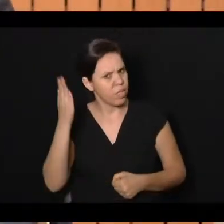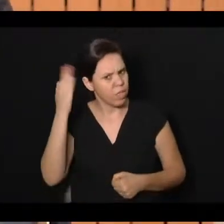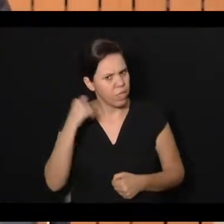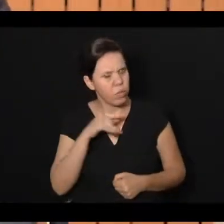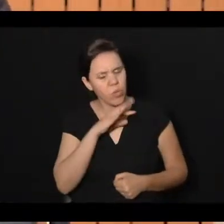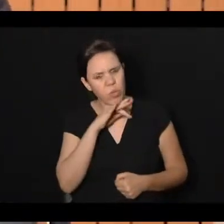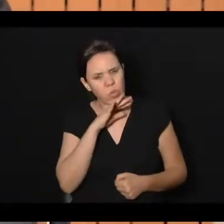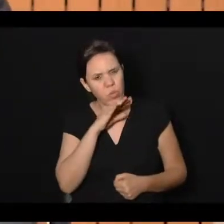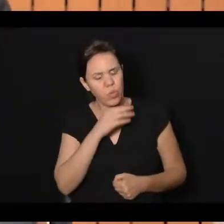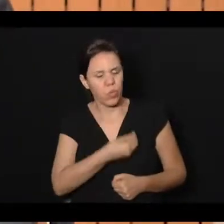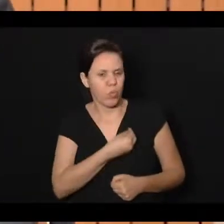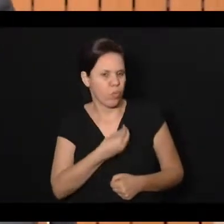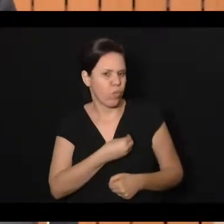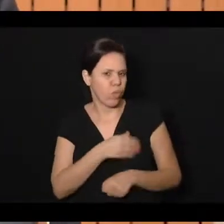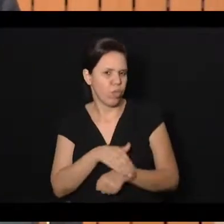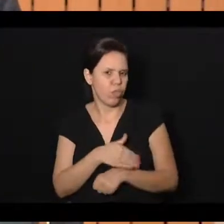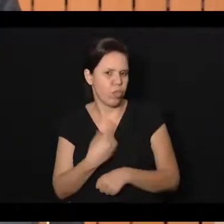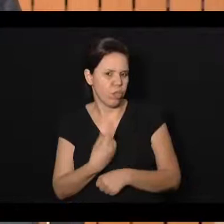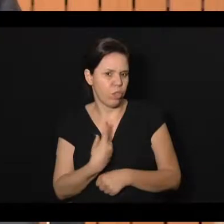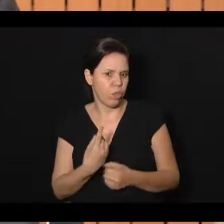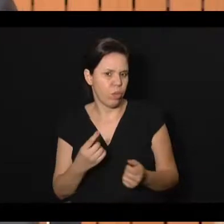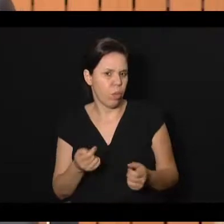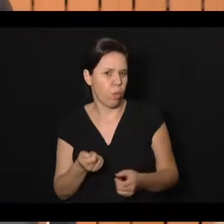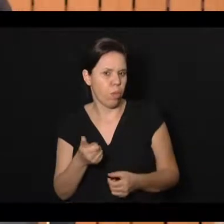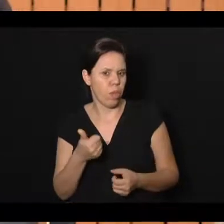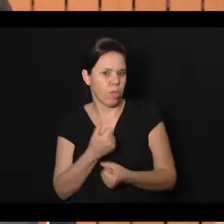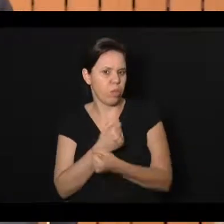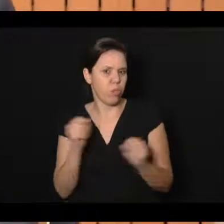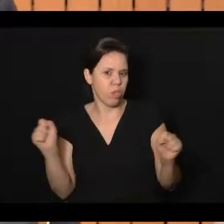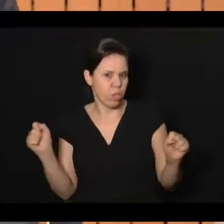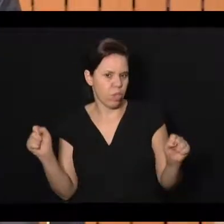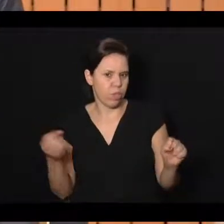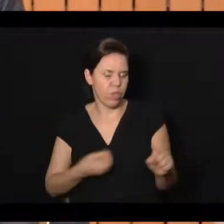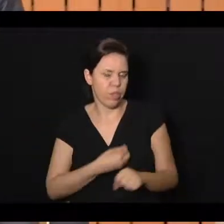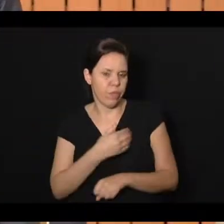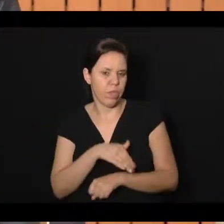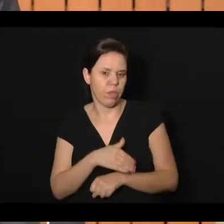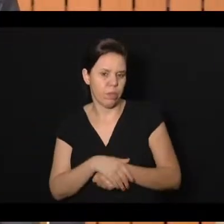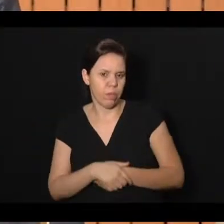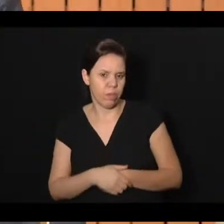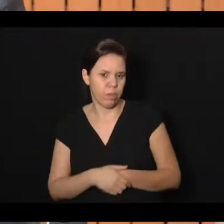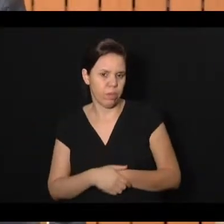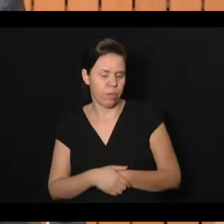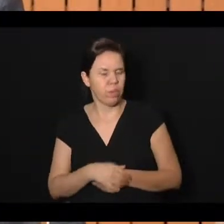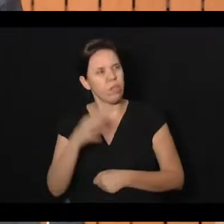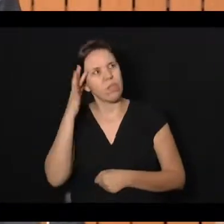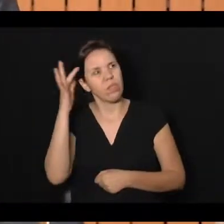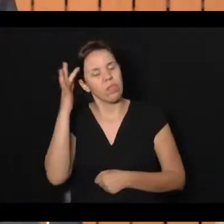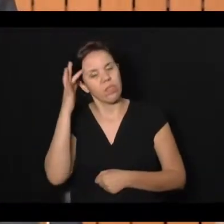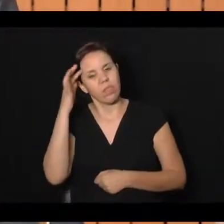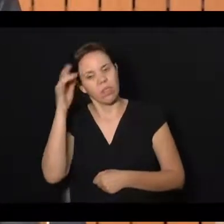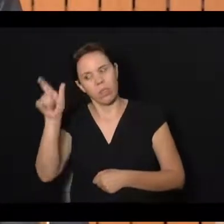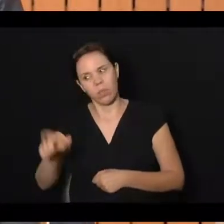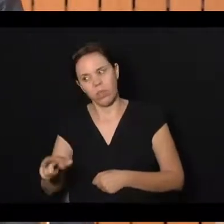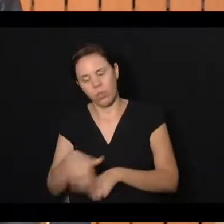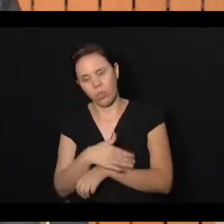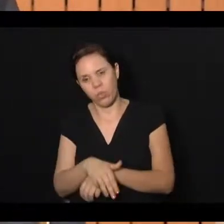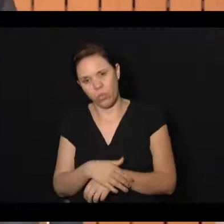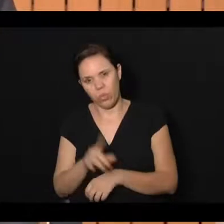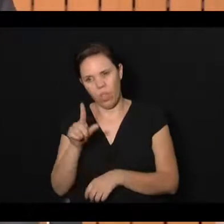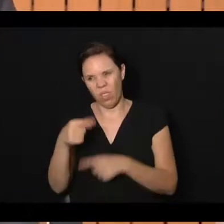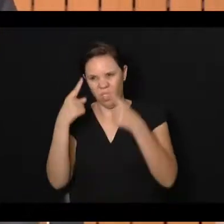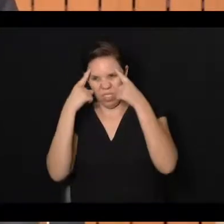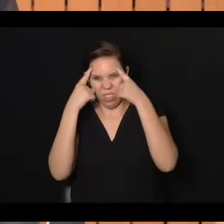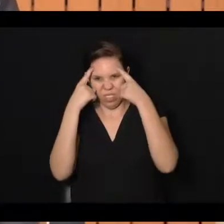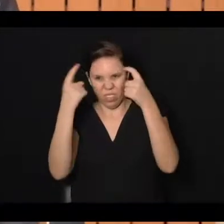ficar sozinho na rua que é quase impossível você viver na rua e outra coisa que fica sempre a imagem da população de rua são essas violências